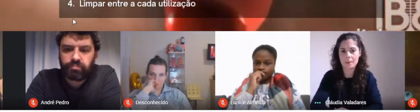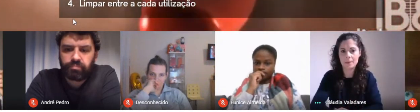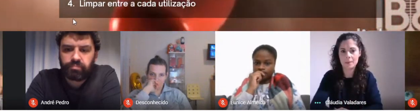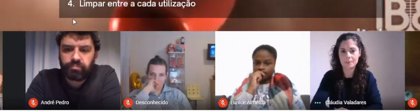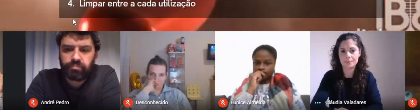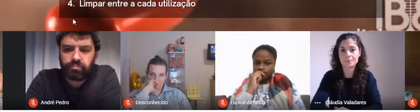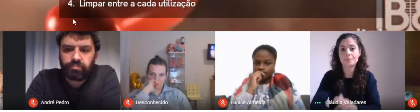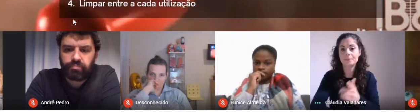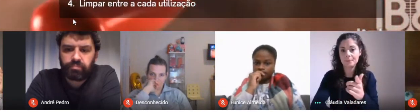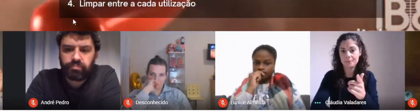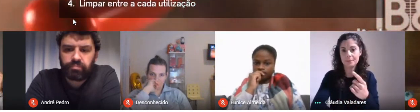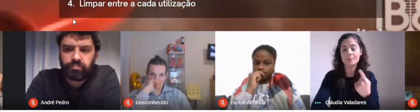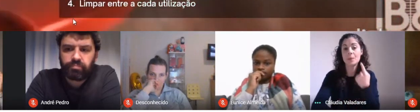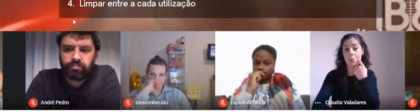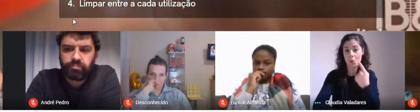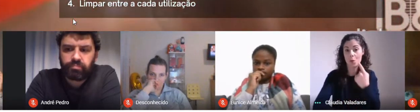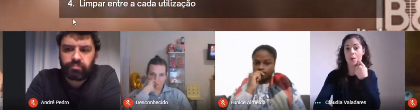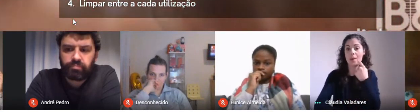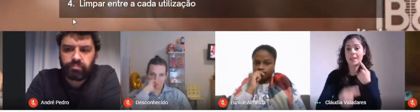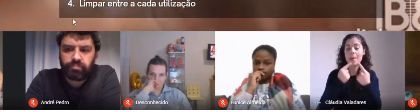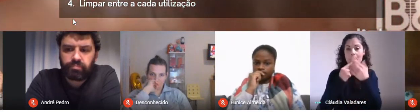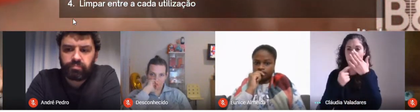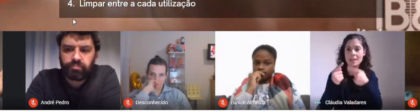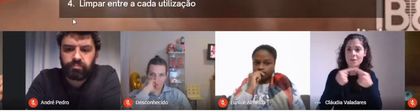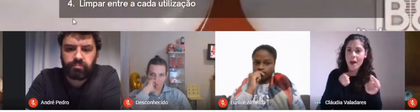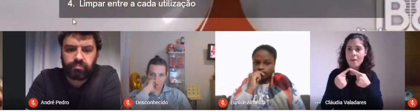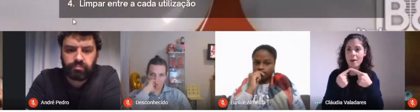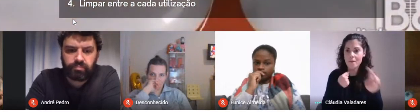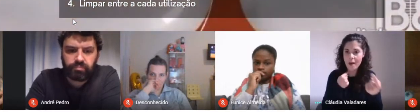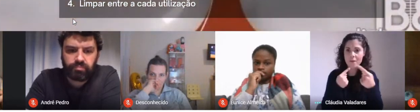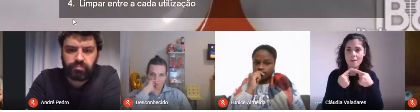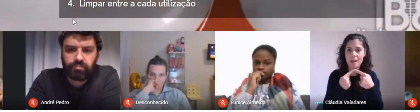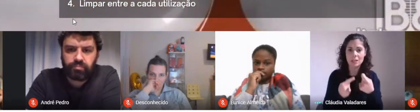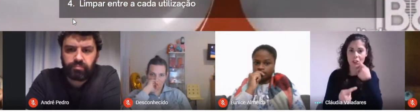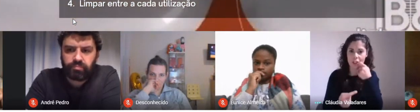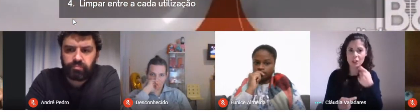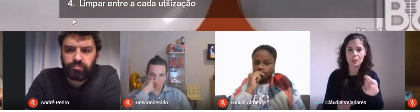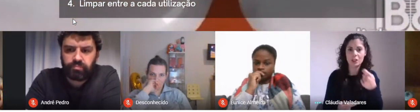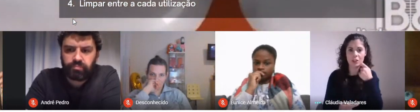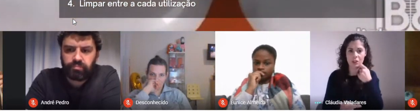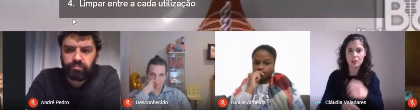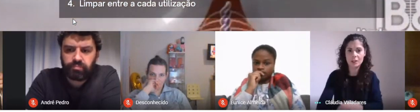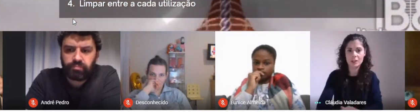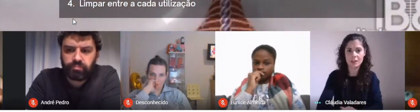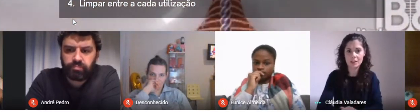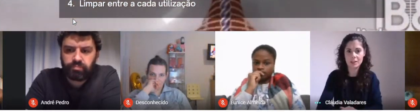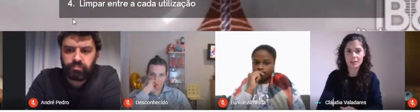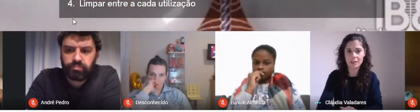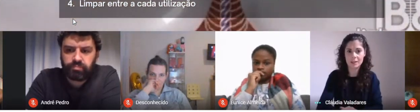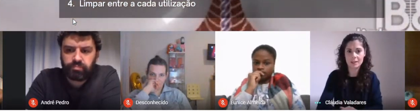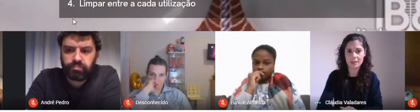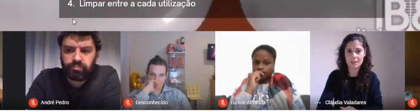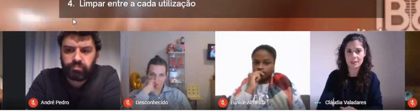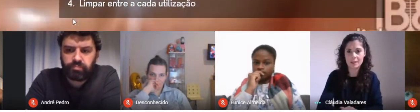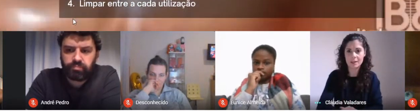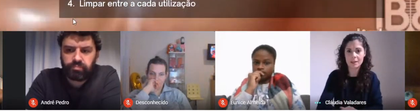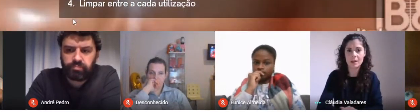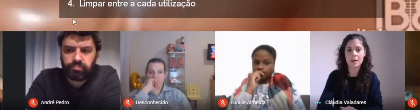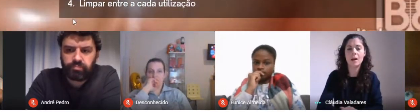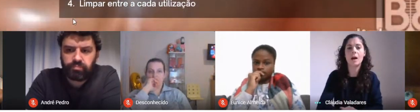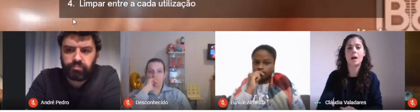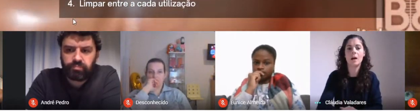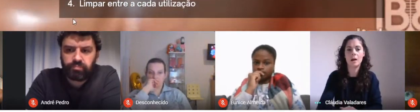Então faz os movimentos também de vai e vem, entrar e sair, e entre cada espaço dos dentes deve ser limpo.